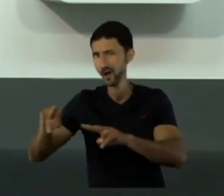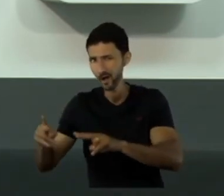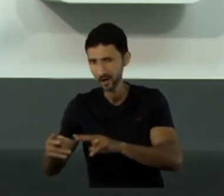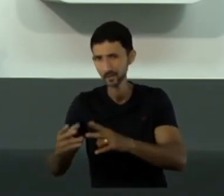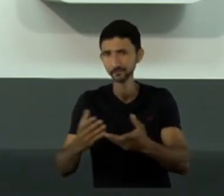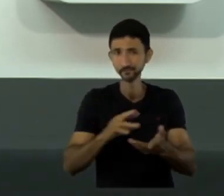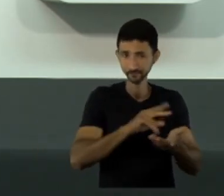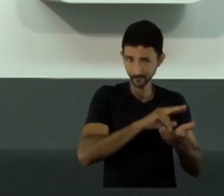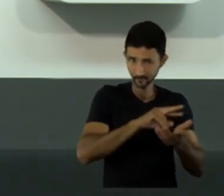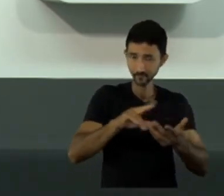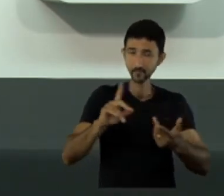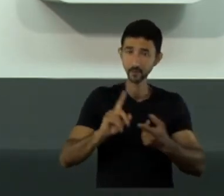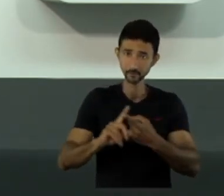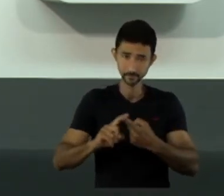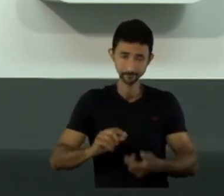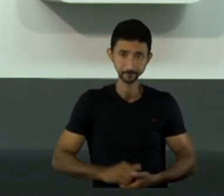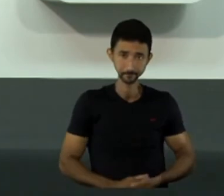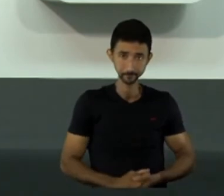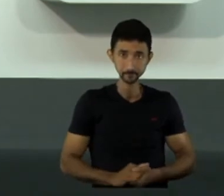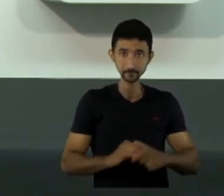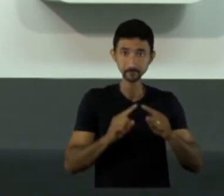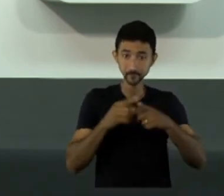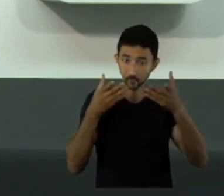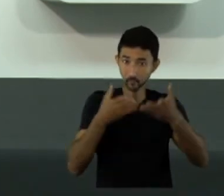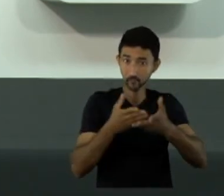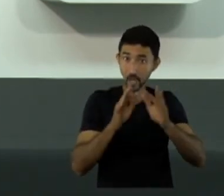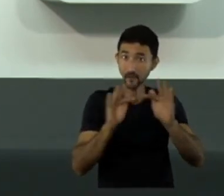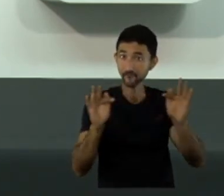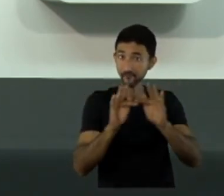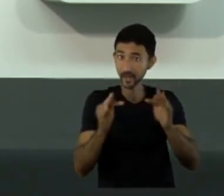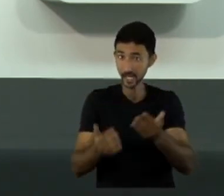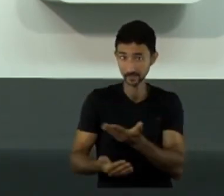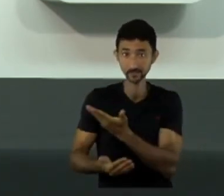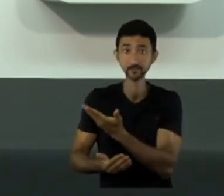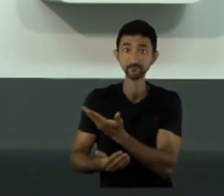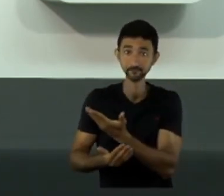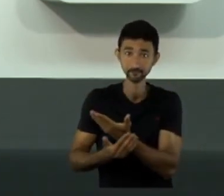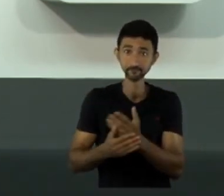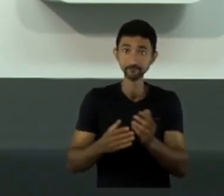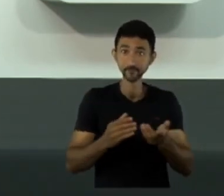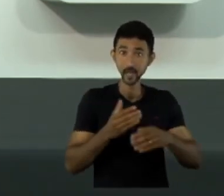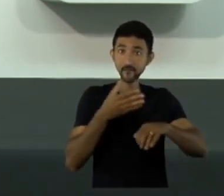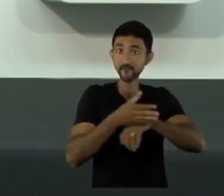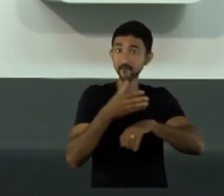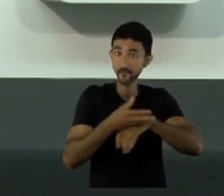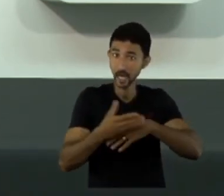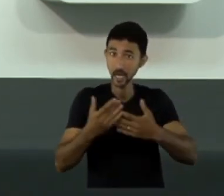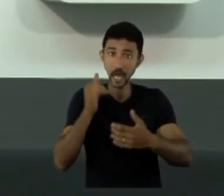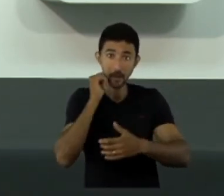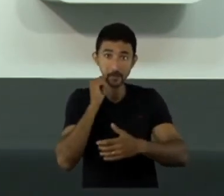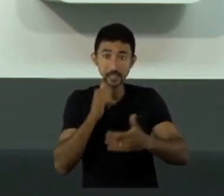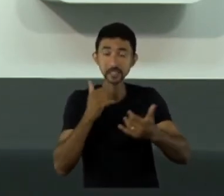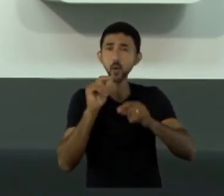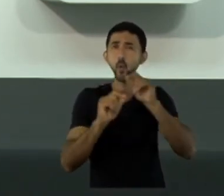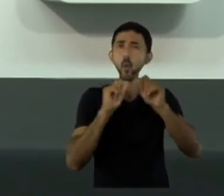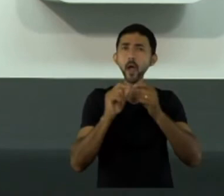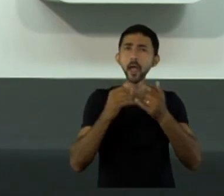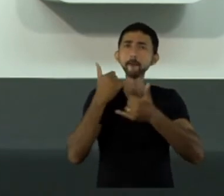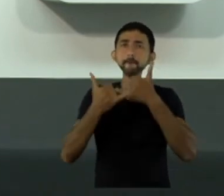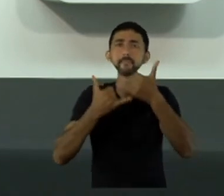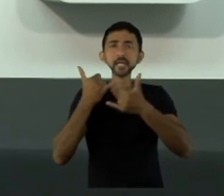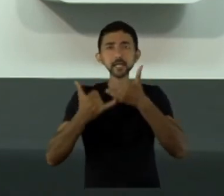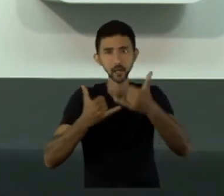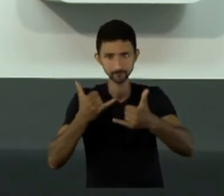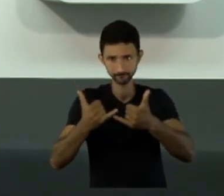ser até um fenômeno da natureza, mas neste nosso caso aqui, o verbo é a ação que as meninas estão fazendo, né?